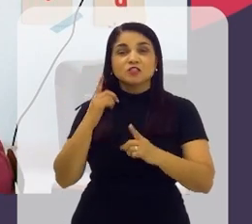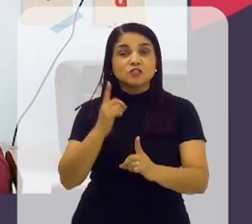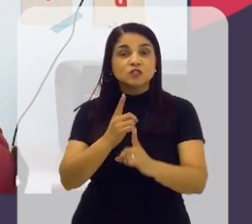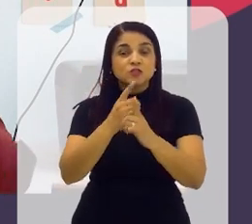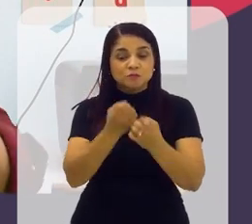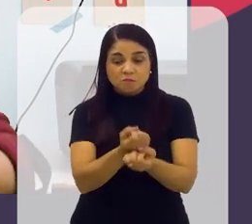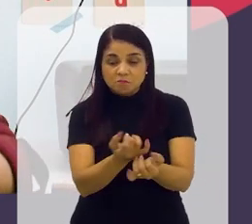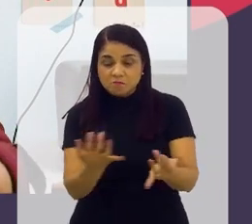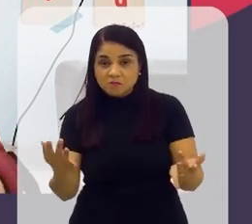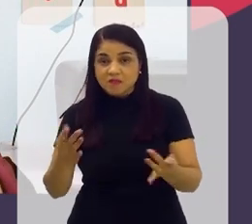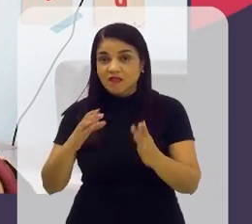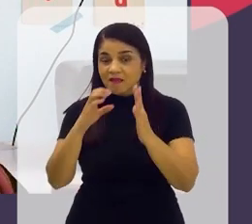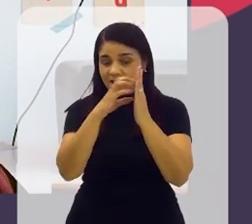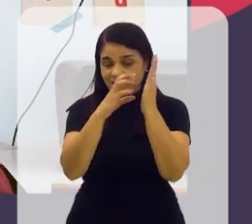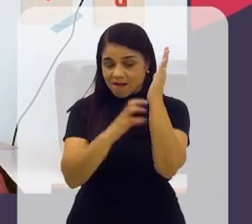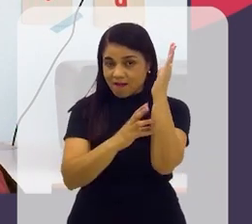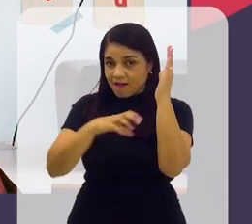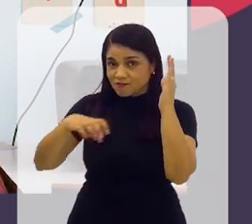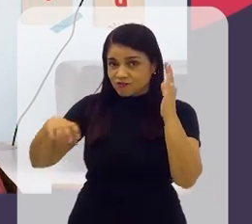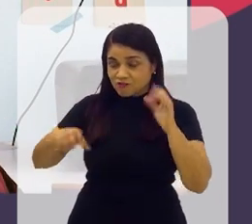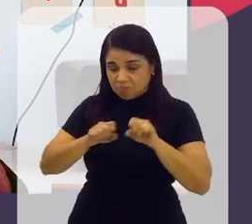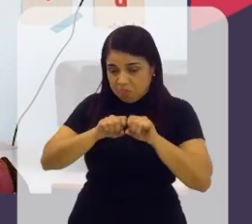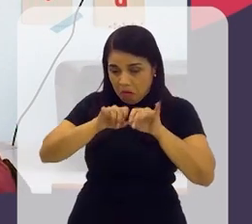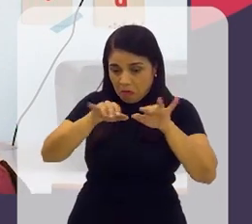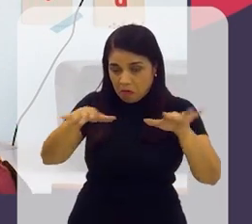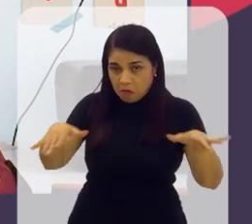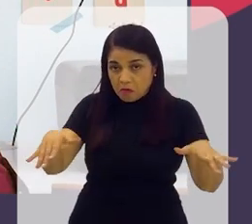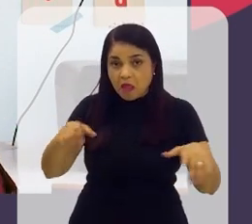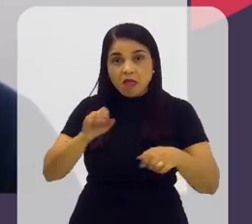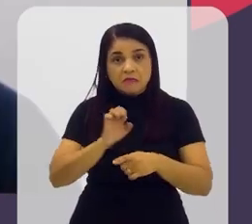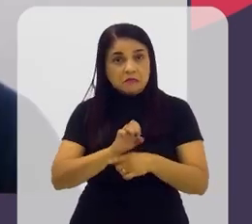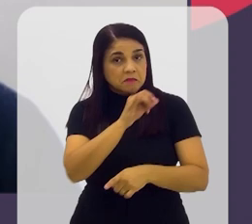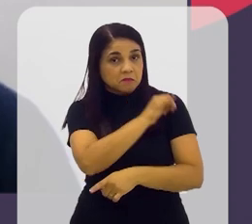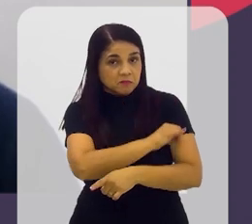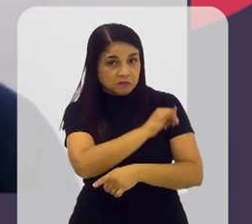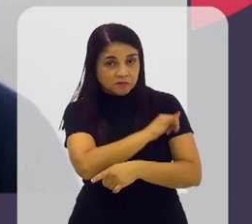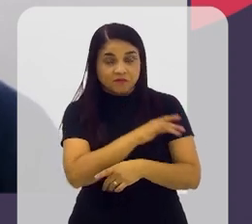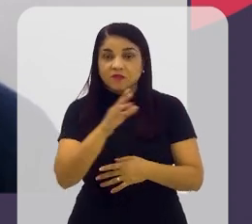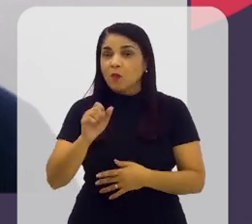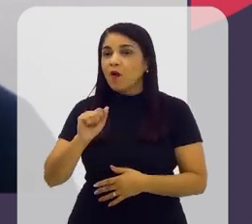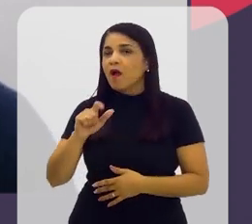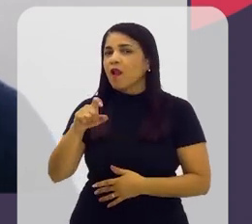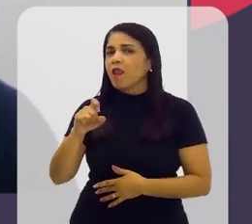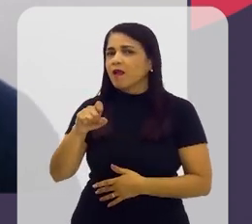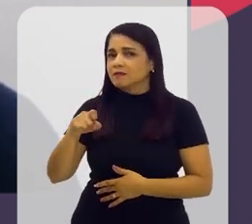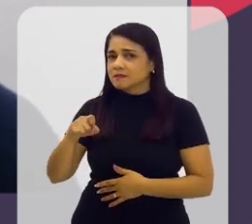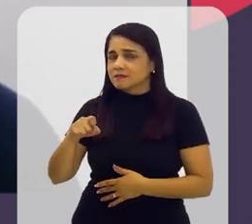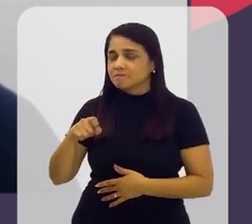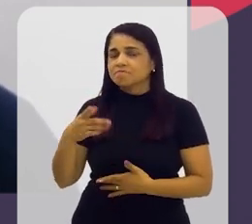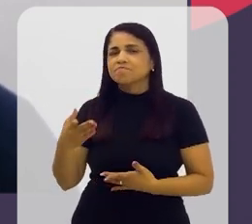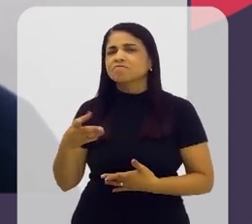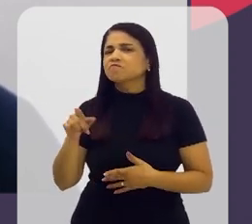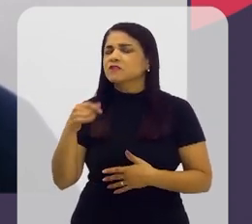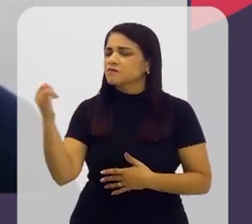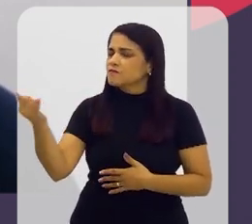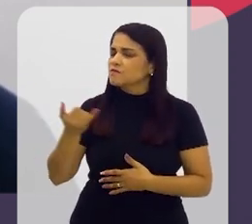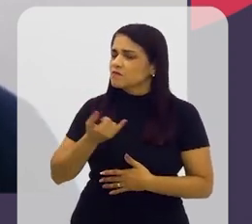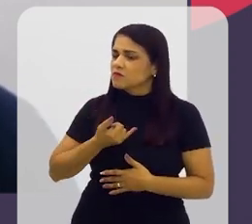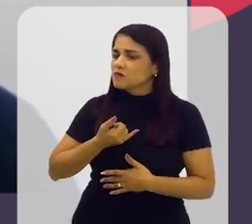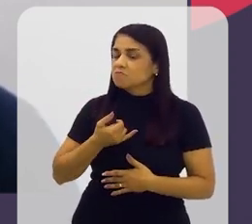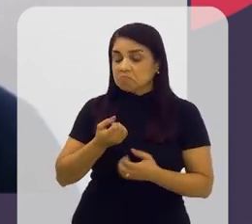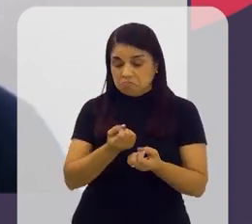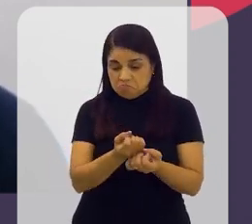uma planta da Caatinga invadindo terras fluminenses. Alex, você diz que esse caso